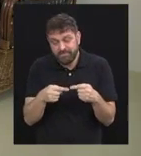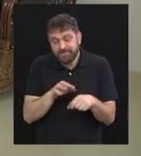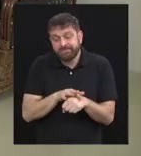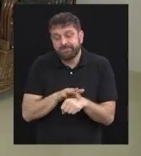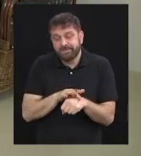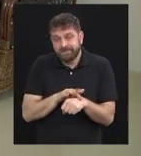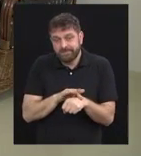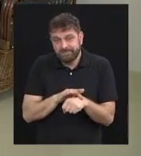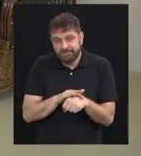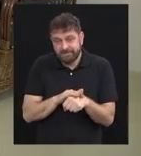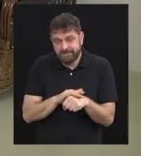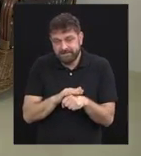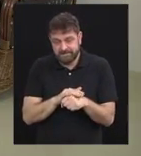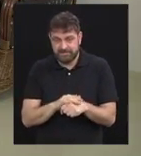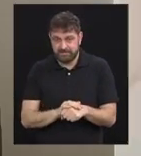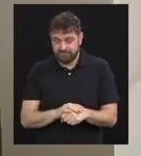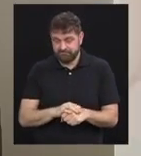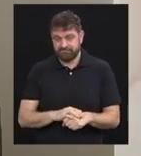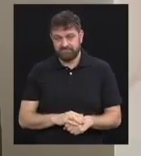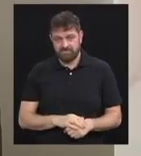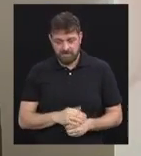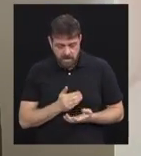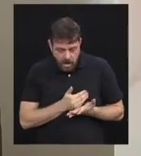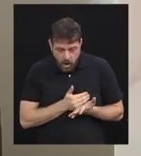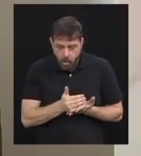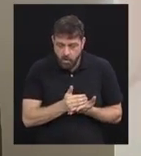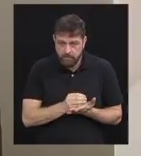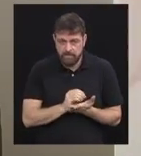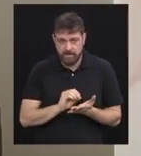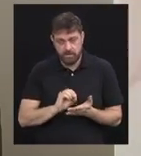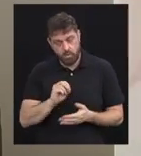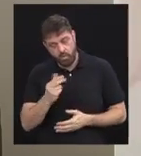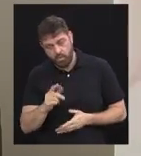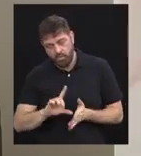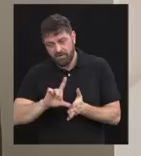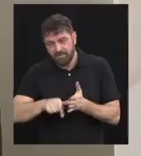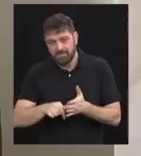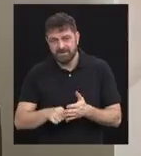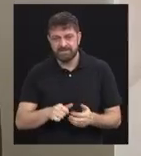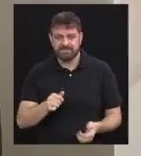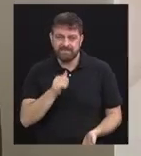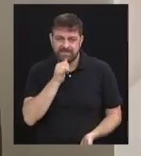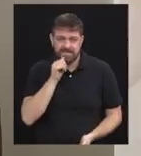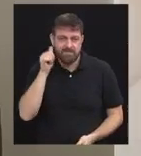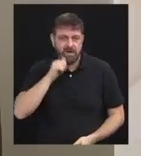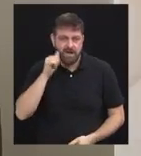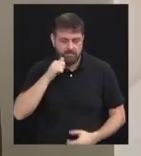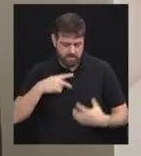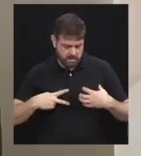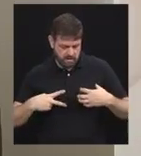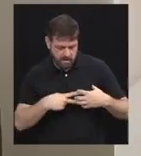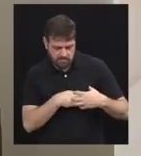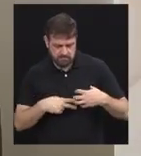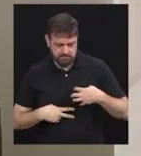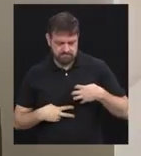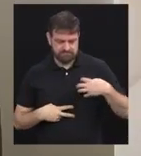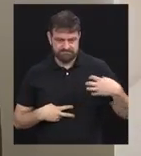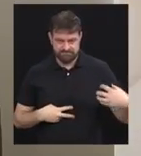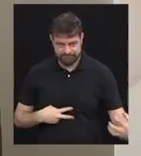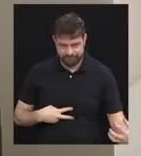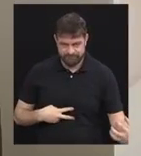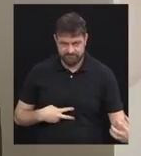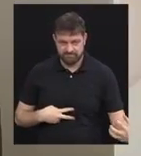depender do estágio da doença. A mulher que é feita mastectomia radical e que a doença é localizada,